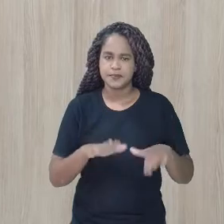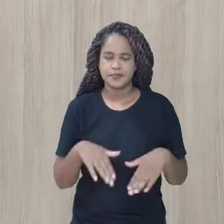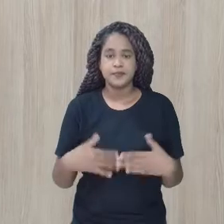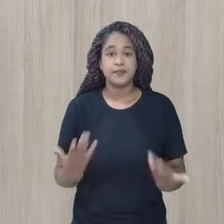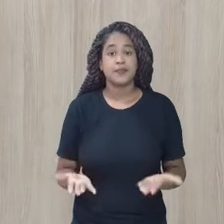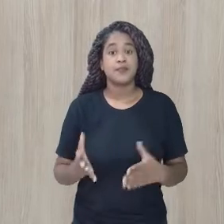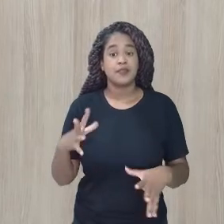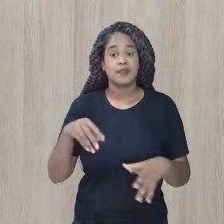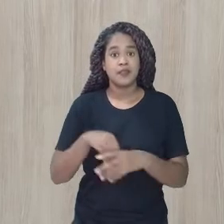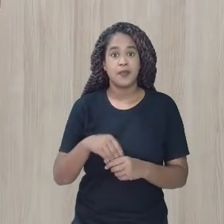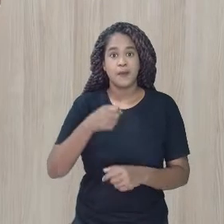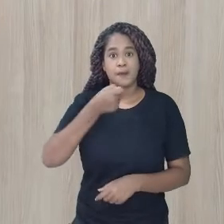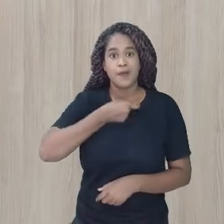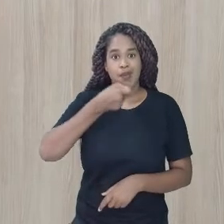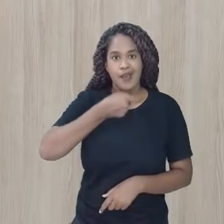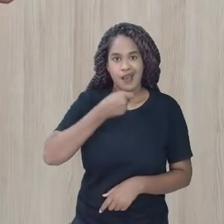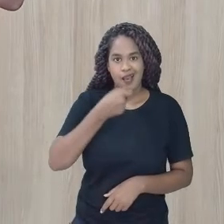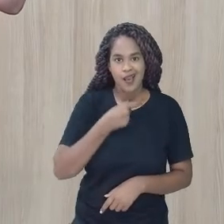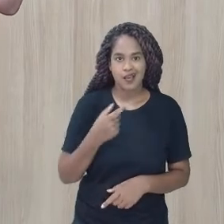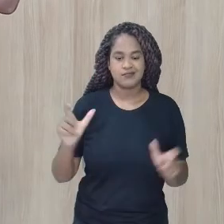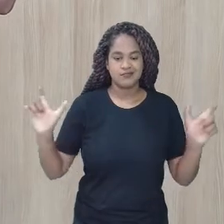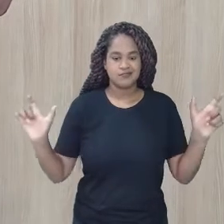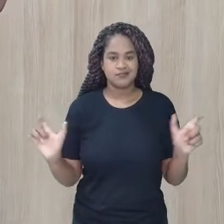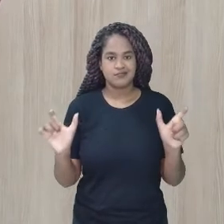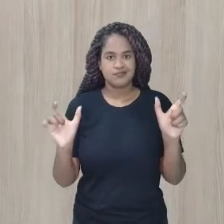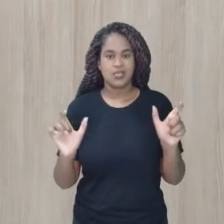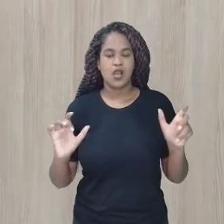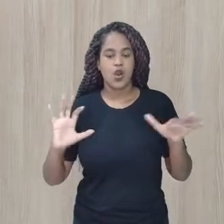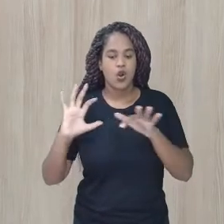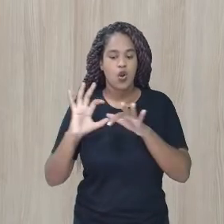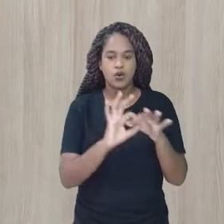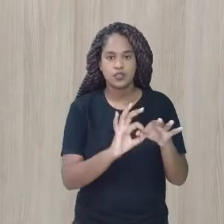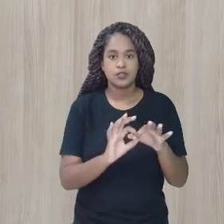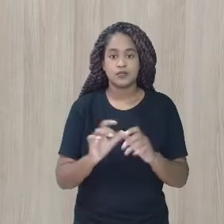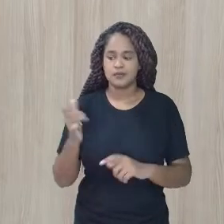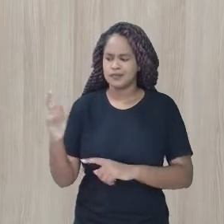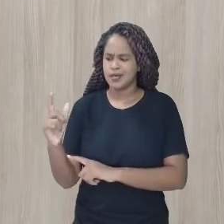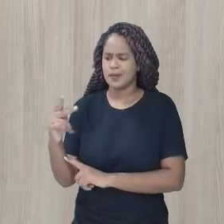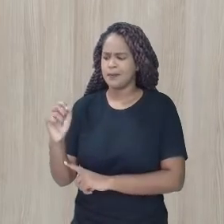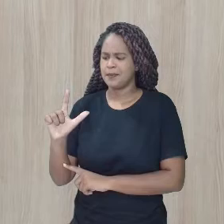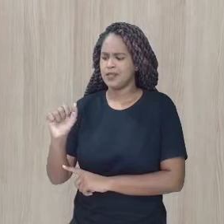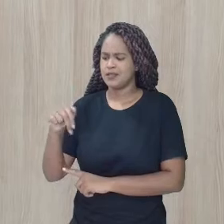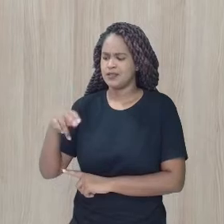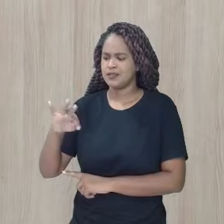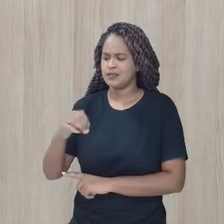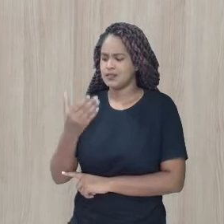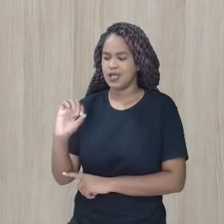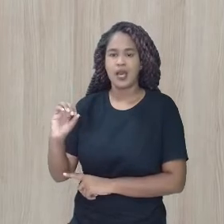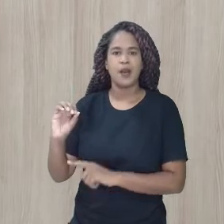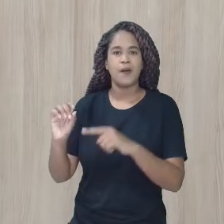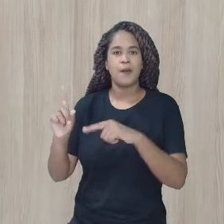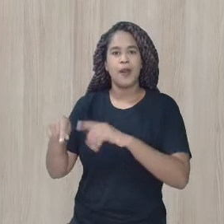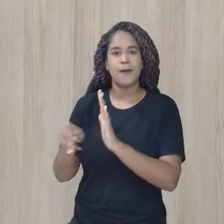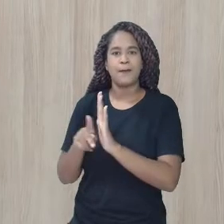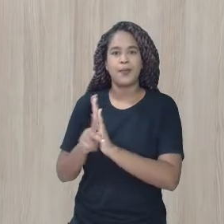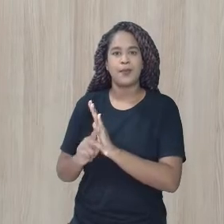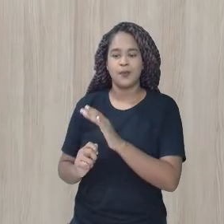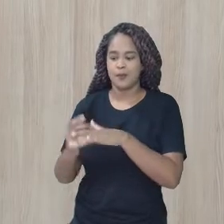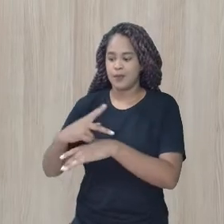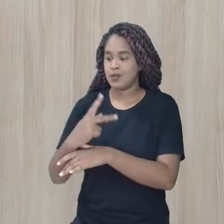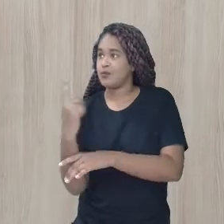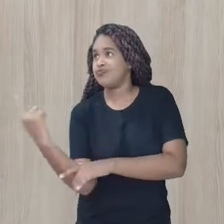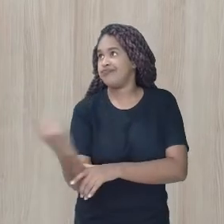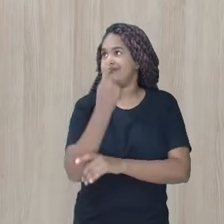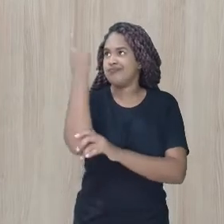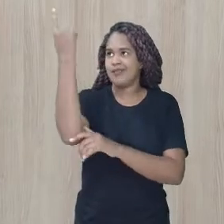nessa piada, não é? Nesse texto curto, a palavra plantão é que tem médicos de planta grande e não de